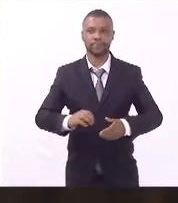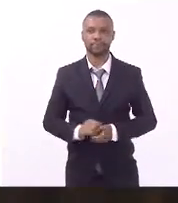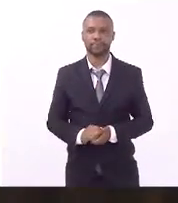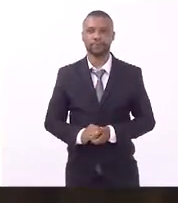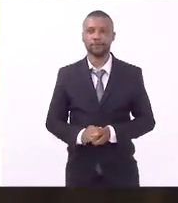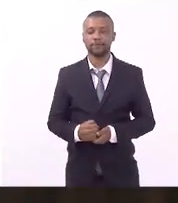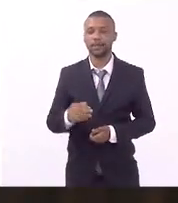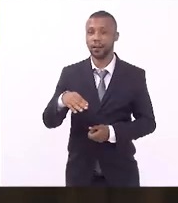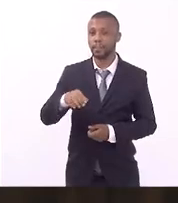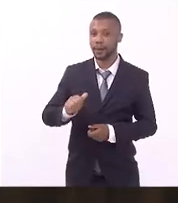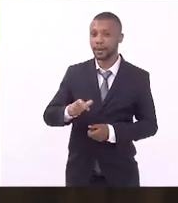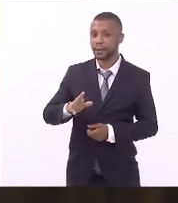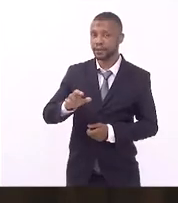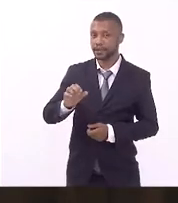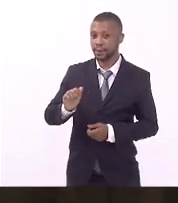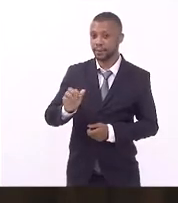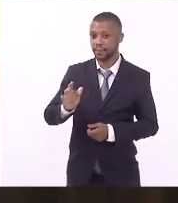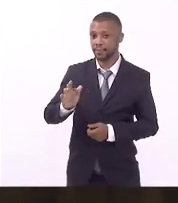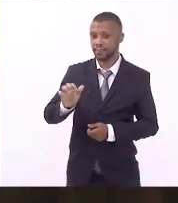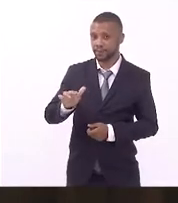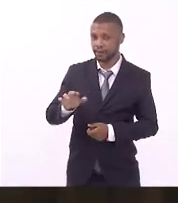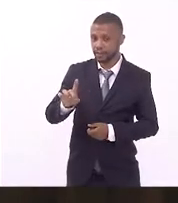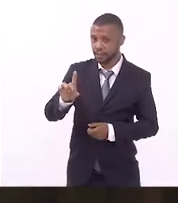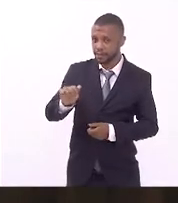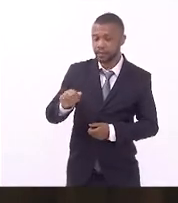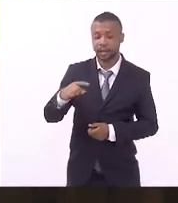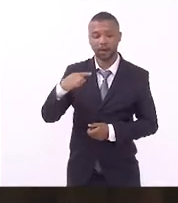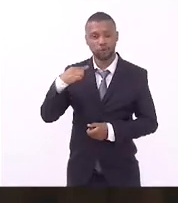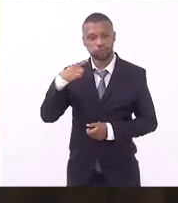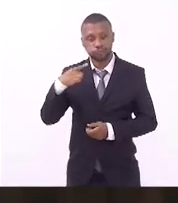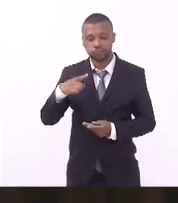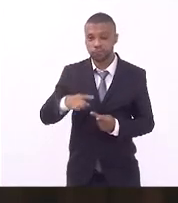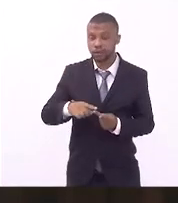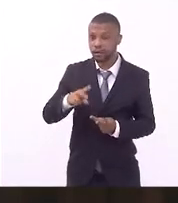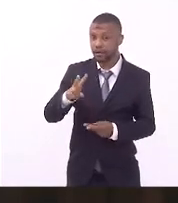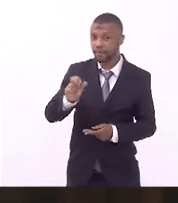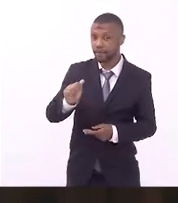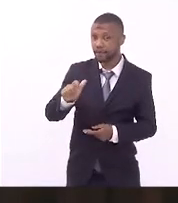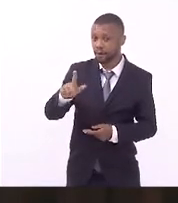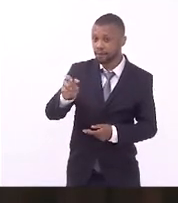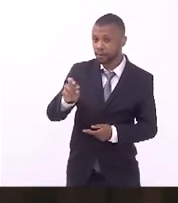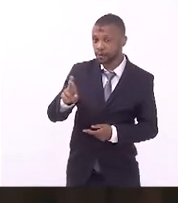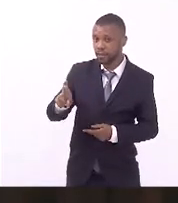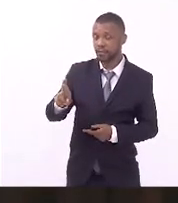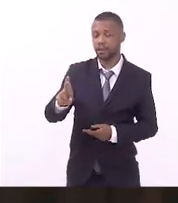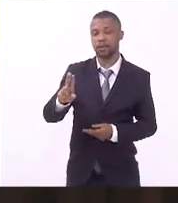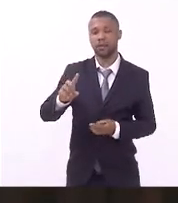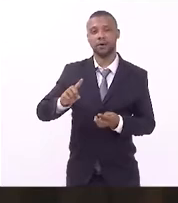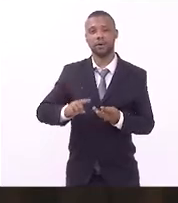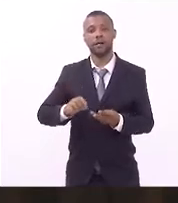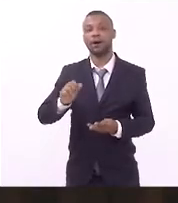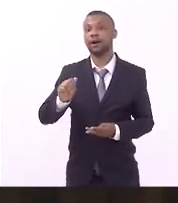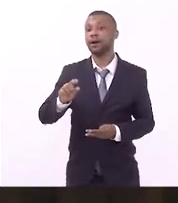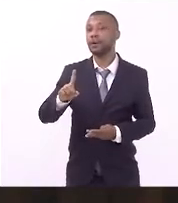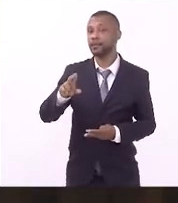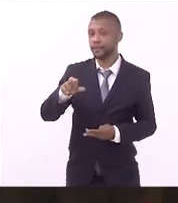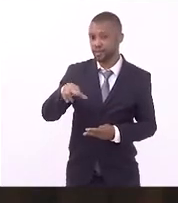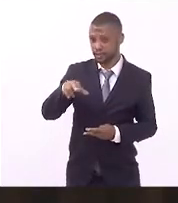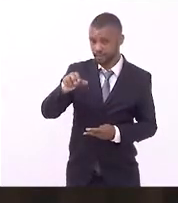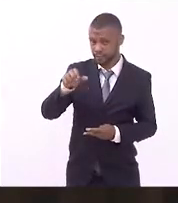Maria Fernanda, advogada, Walter Clemente, Adriana